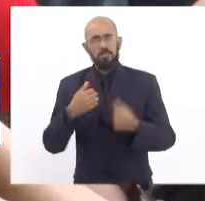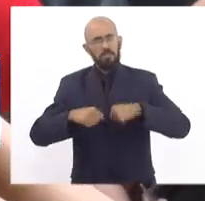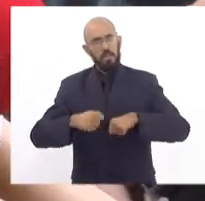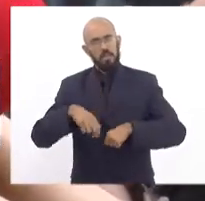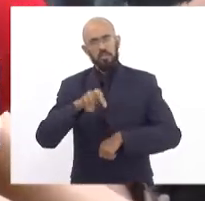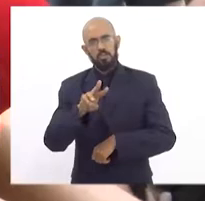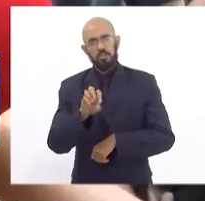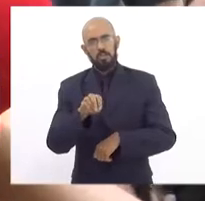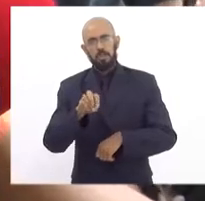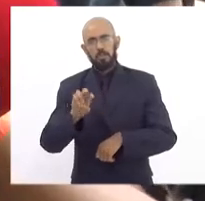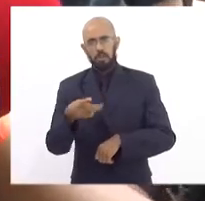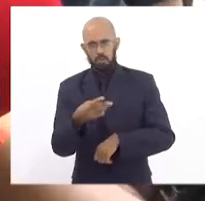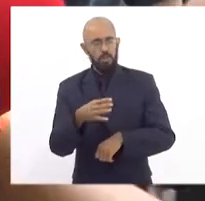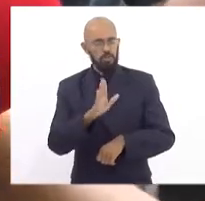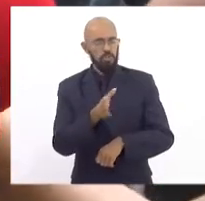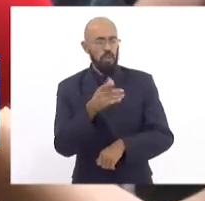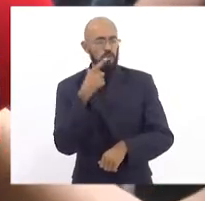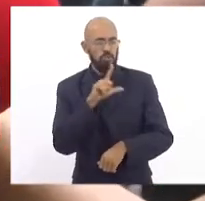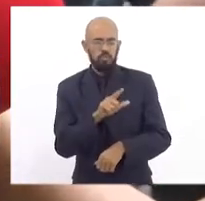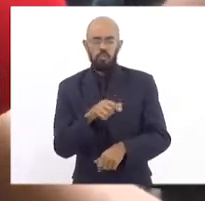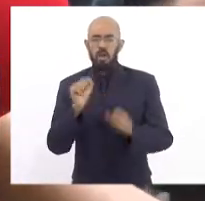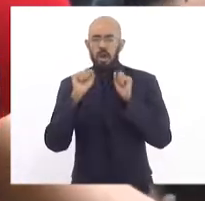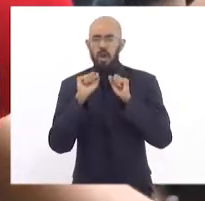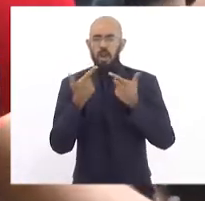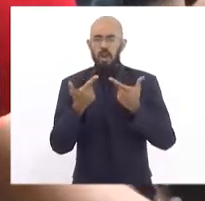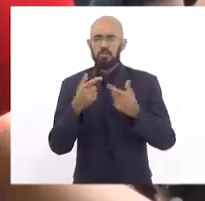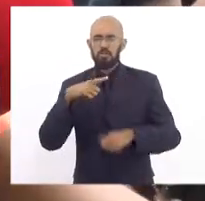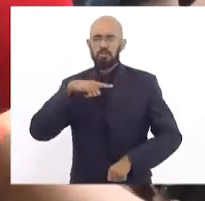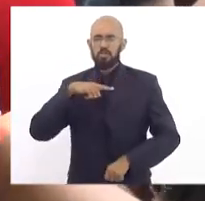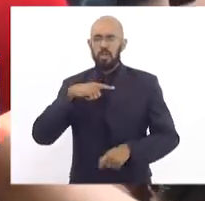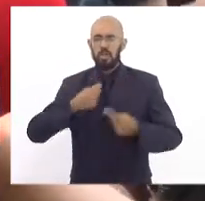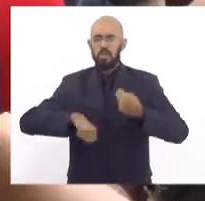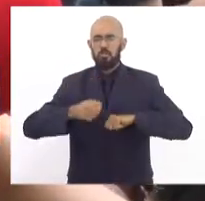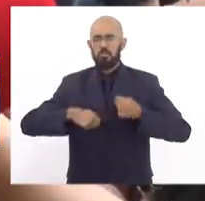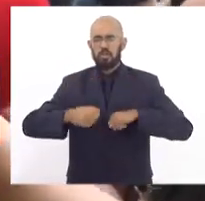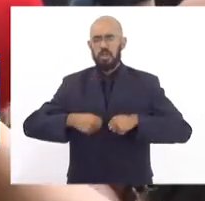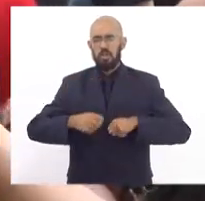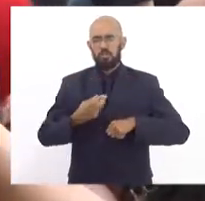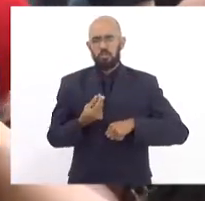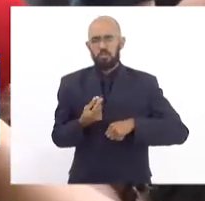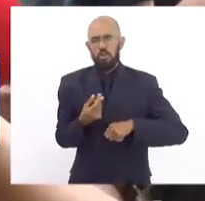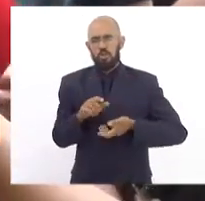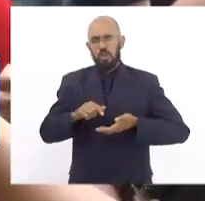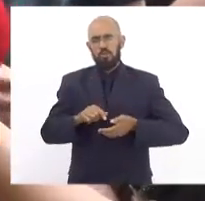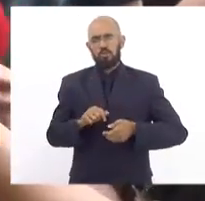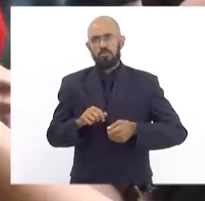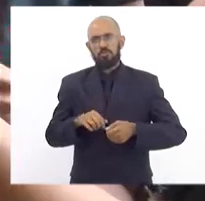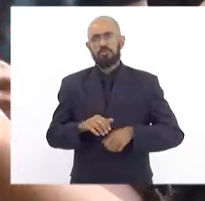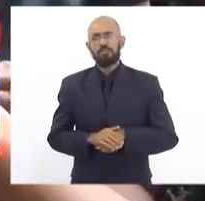gente já disponibilizou disso. A Assembleia tem economizado recursos, tem cortado custos.